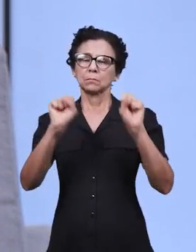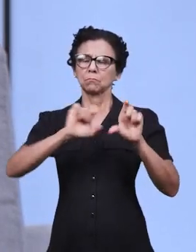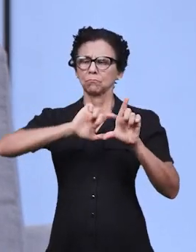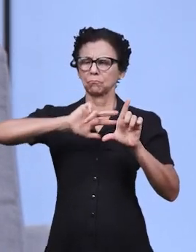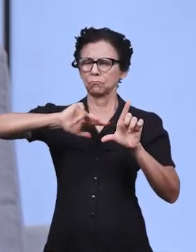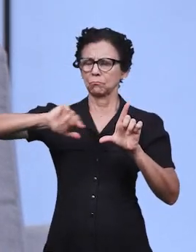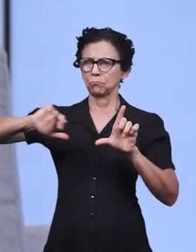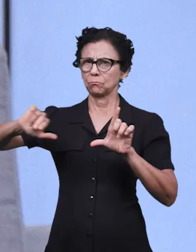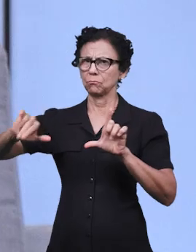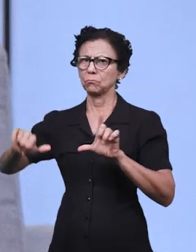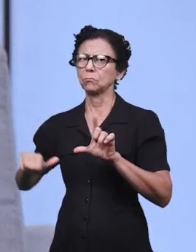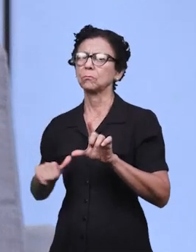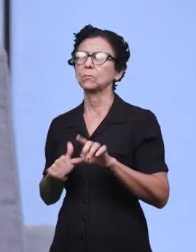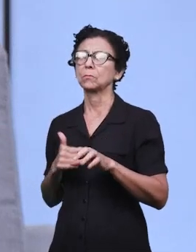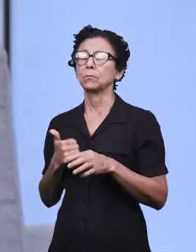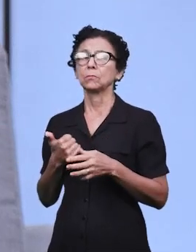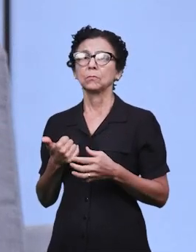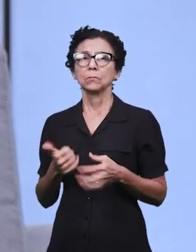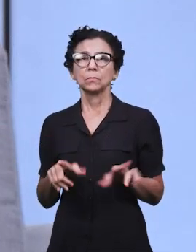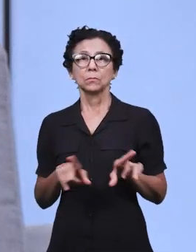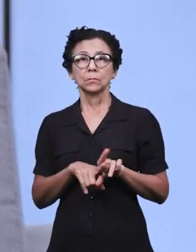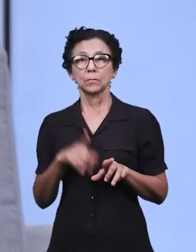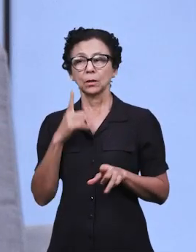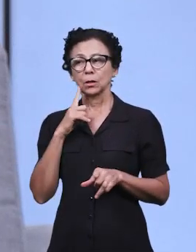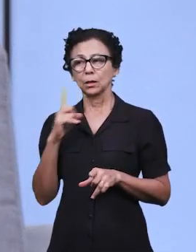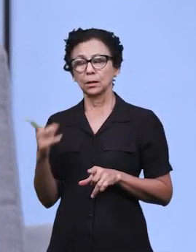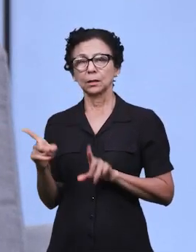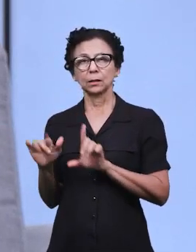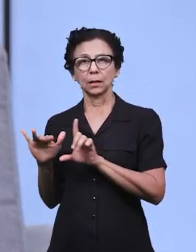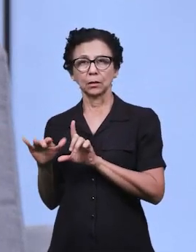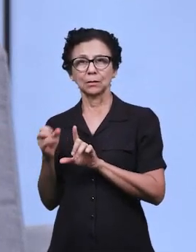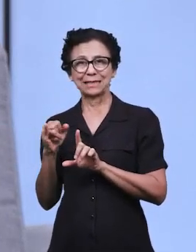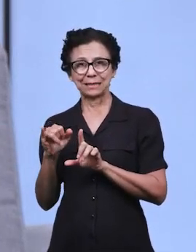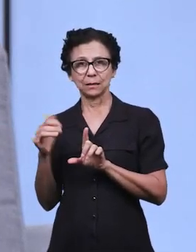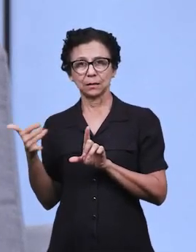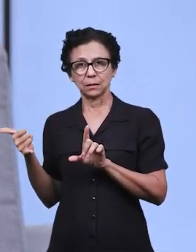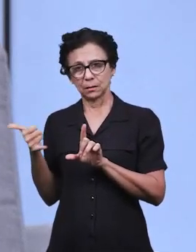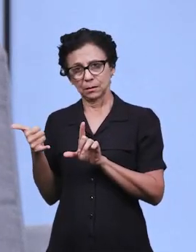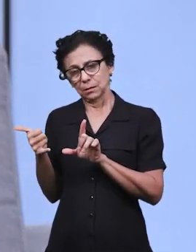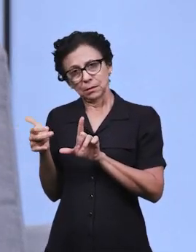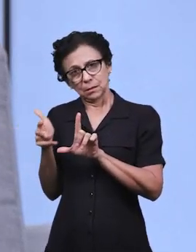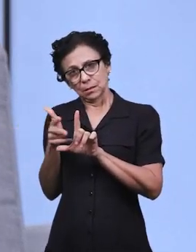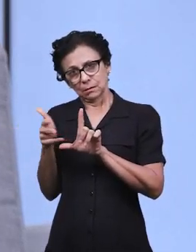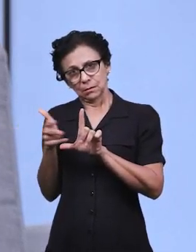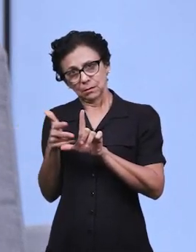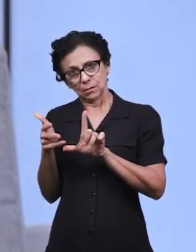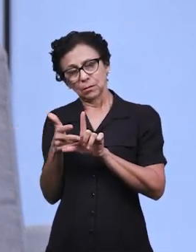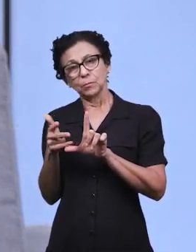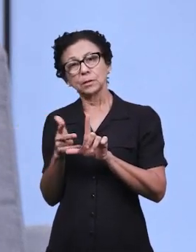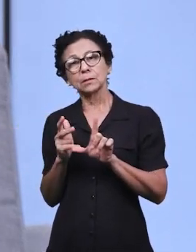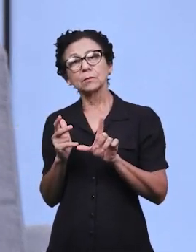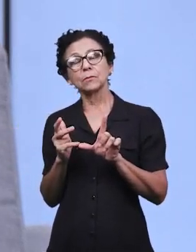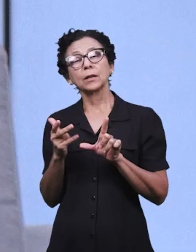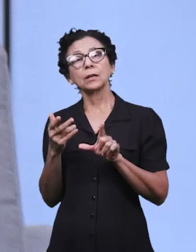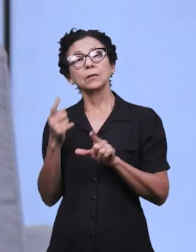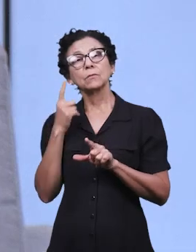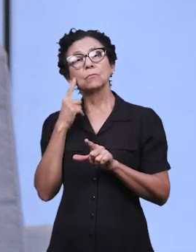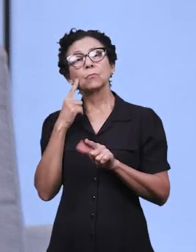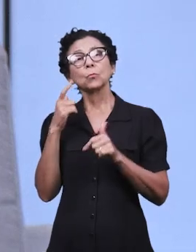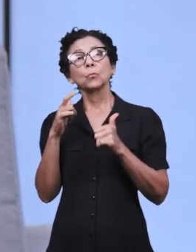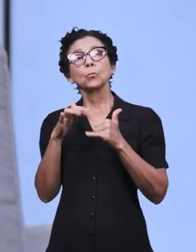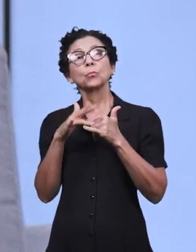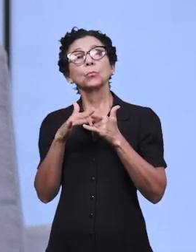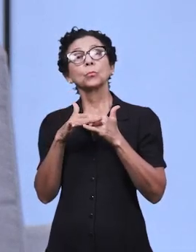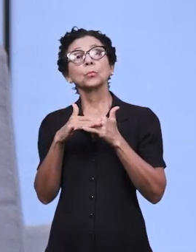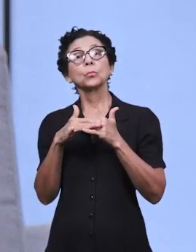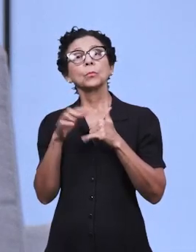multiplataformas. Inclusive, já está aparecendo na tela aqui um QR Code. Se você apontar a câmera do seu celular para ele, você vai ser redirecionado para o nosso canal no